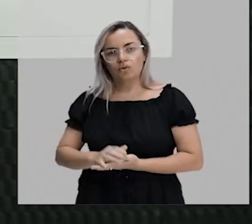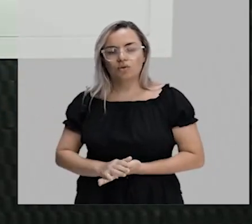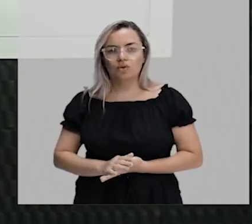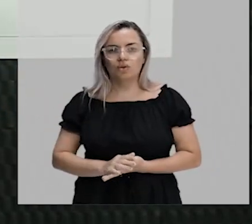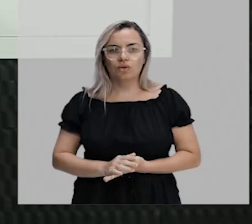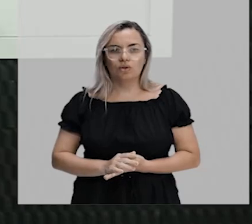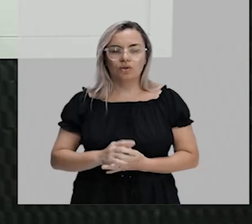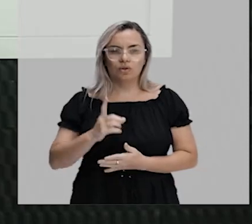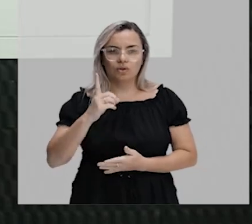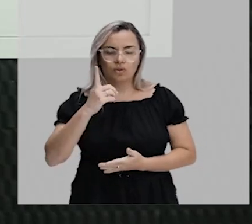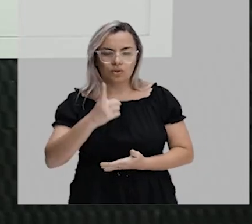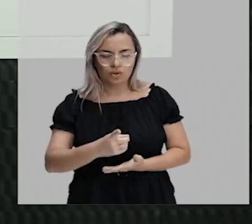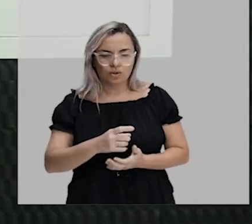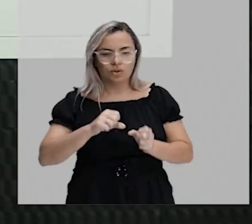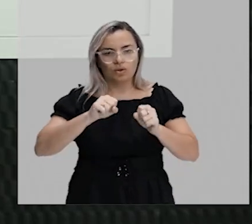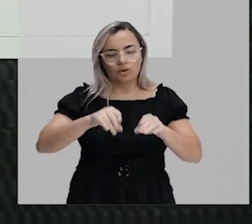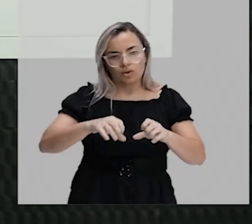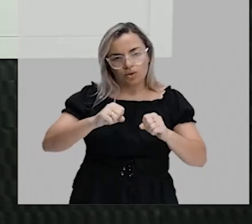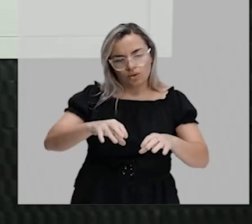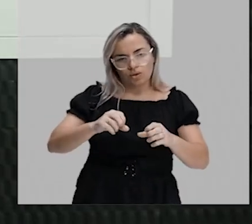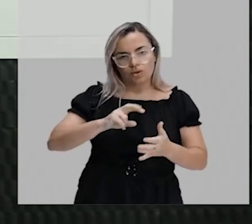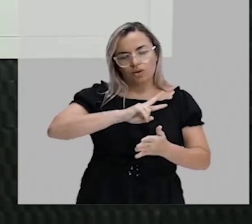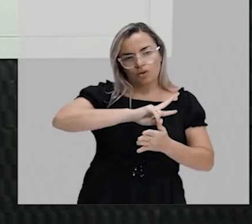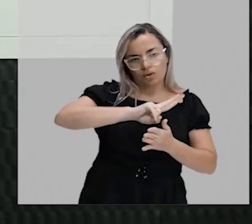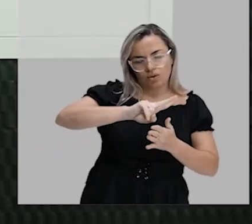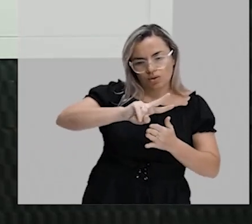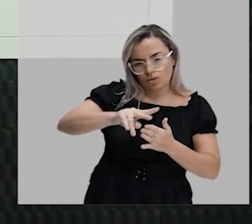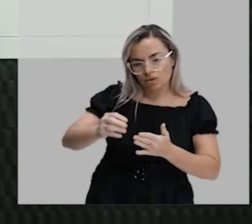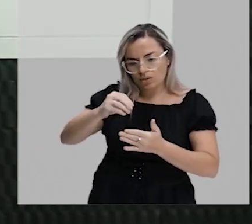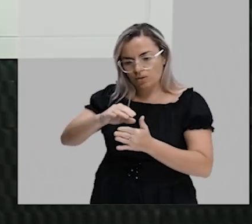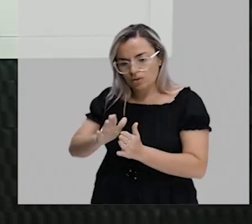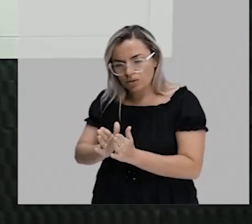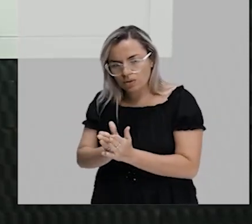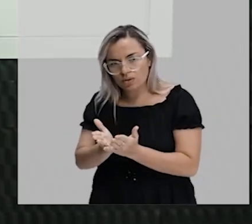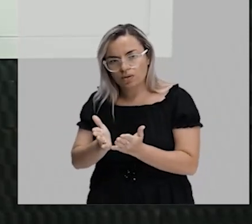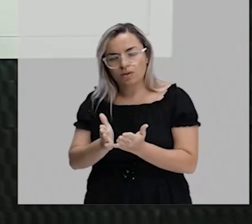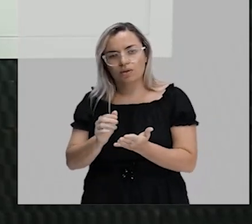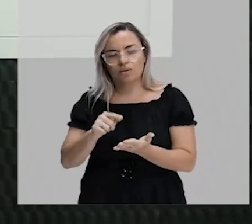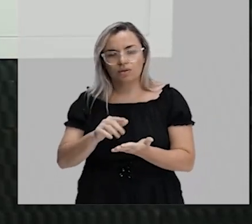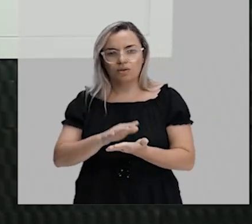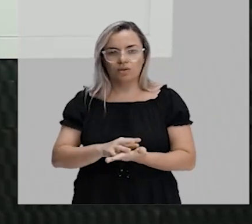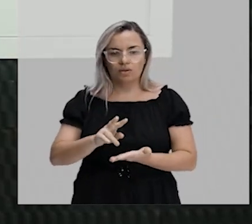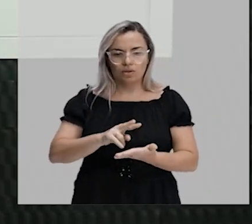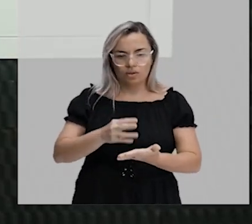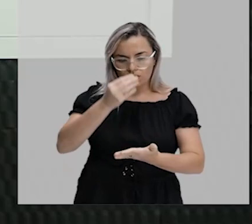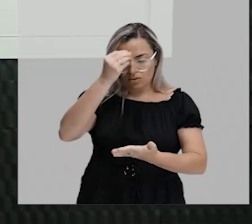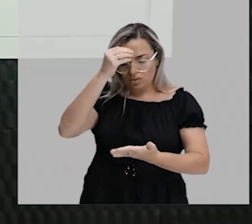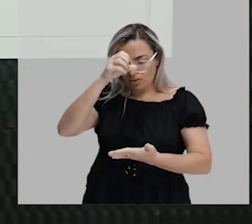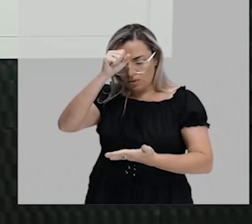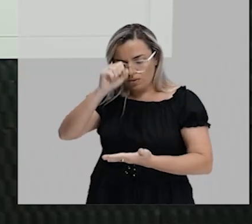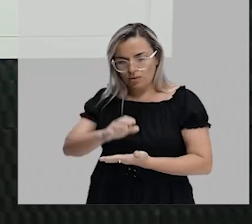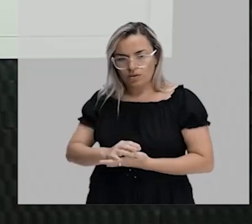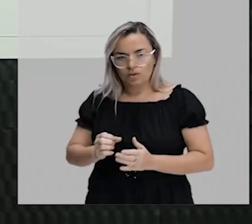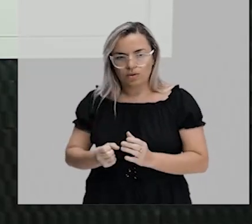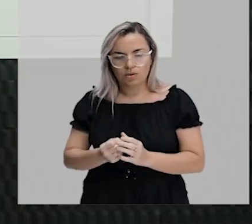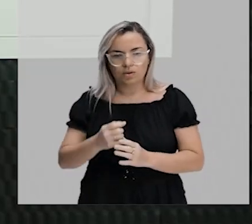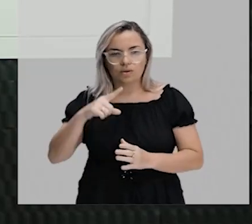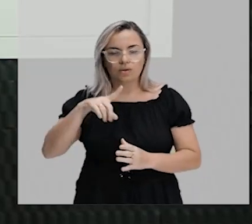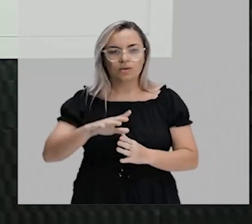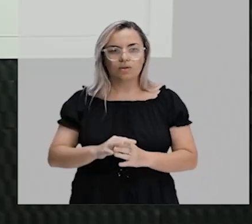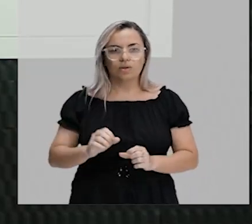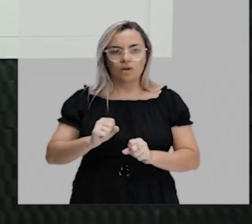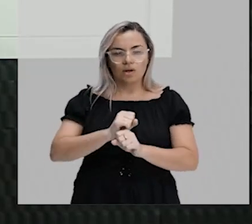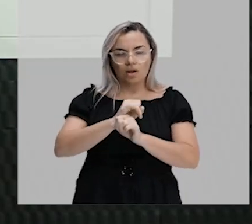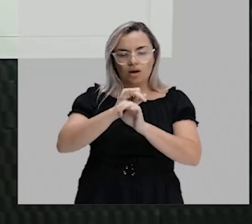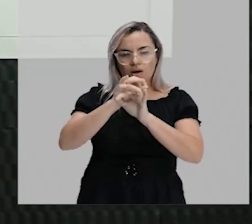são várias, né, de passagem, você ali toma como padrão de despertar a moralidade e o comportamento adequado do ser